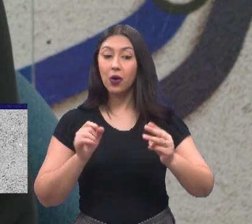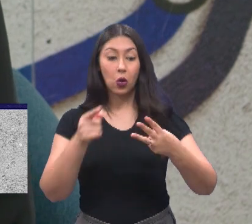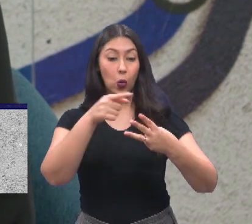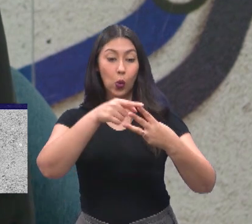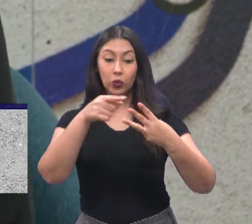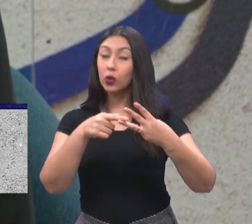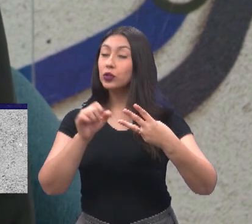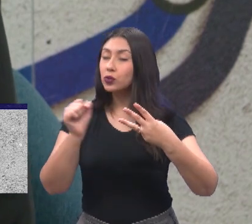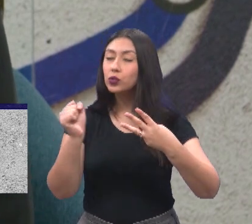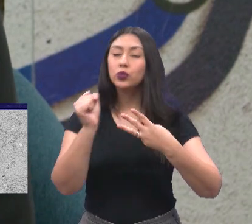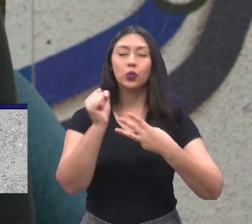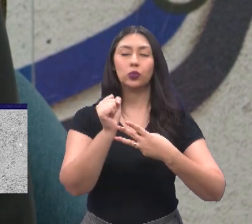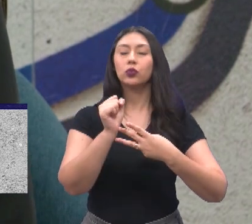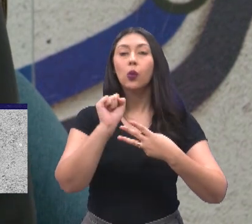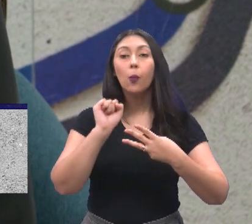próprias mãos,